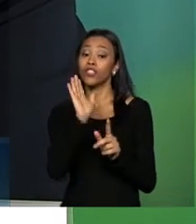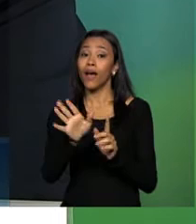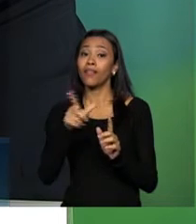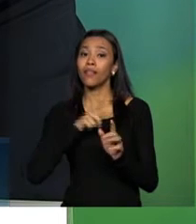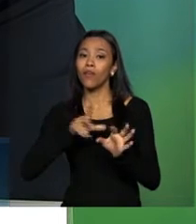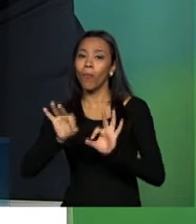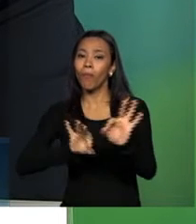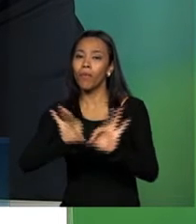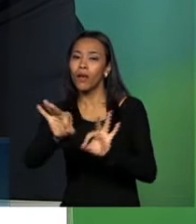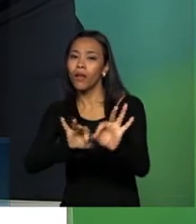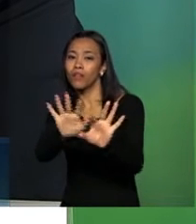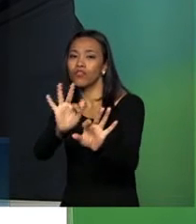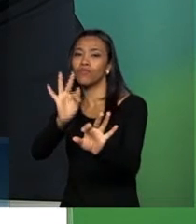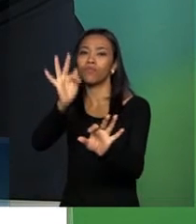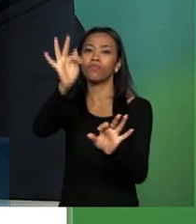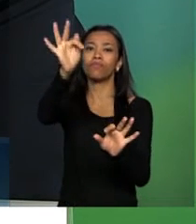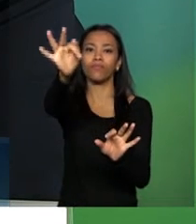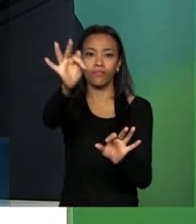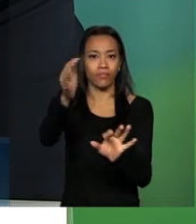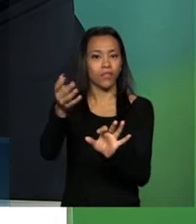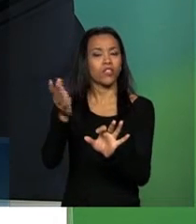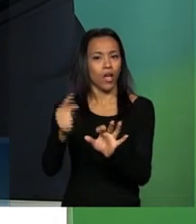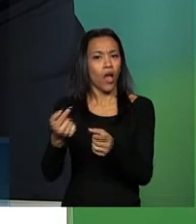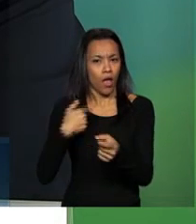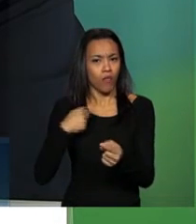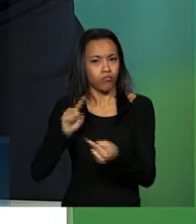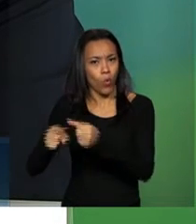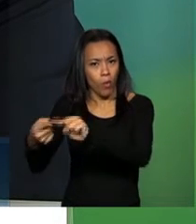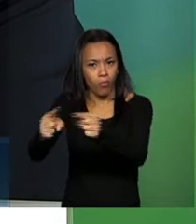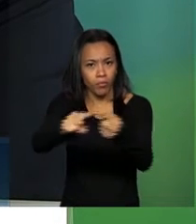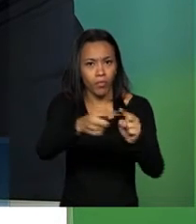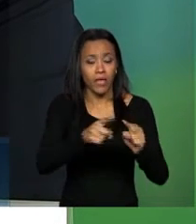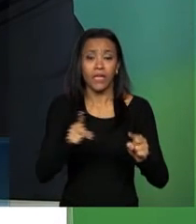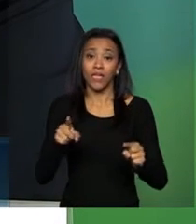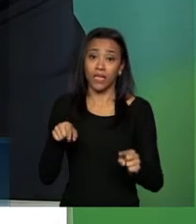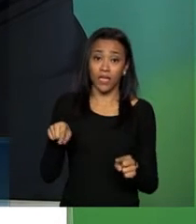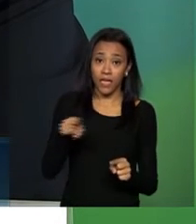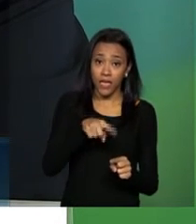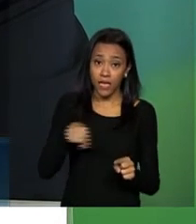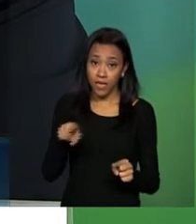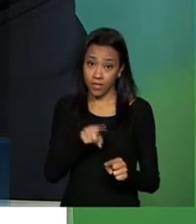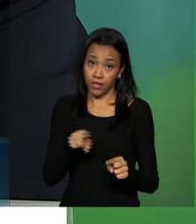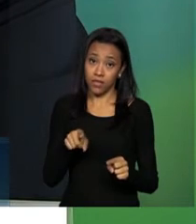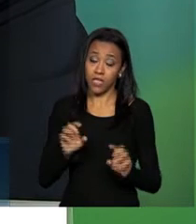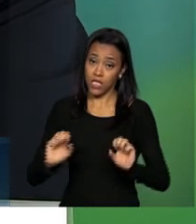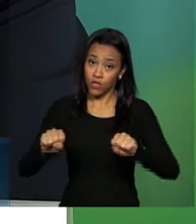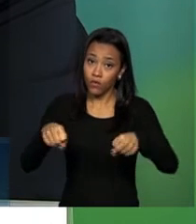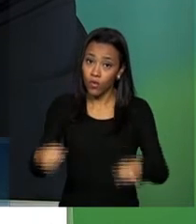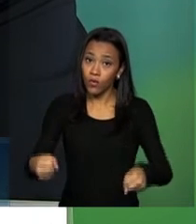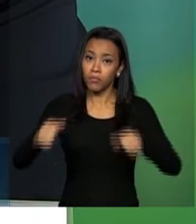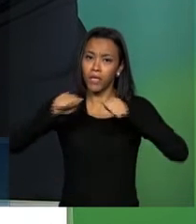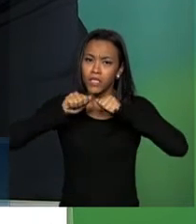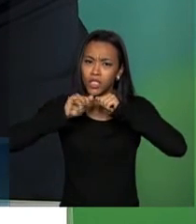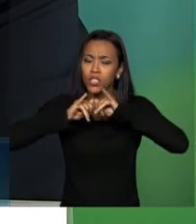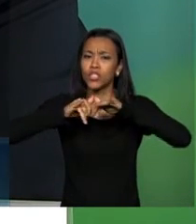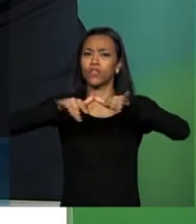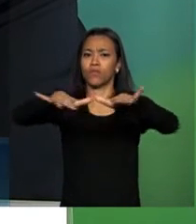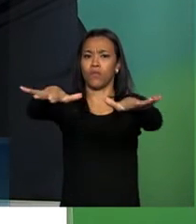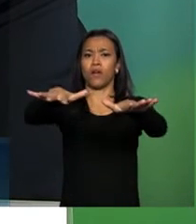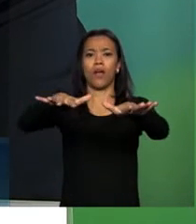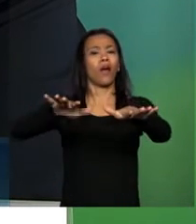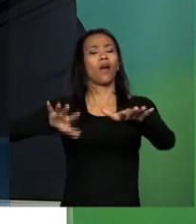e que fazem também conosco um esforço para divulgar todos